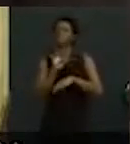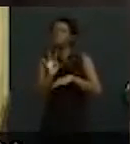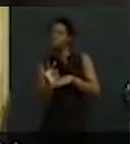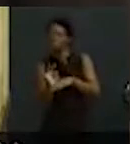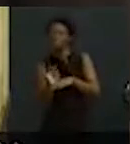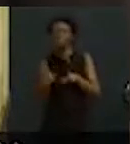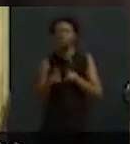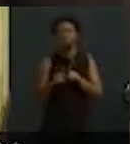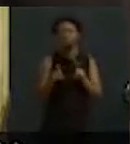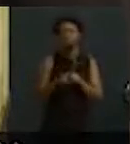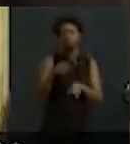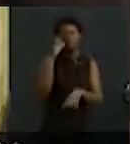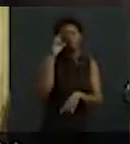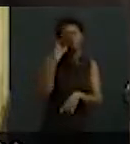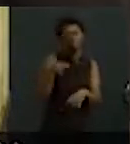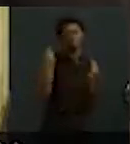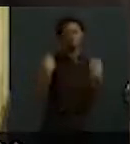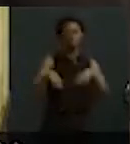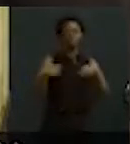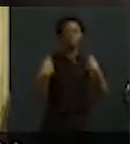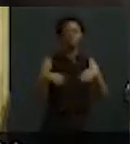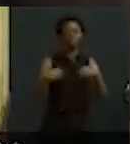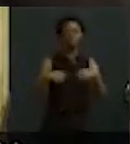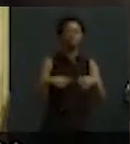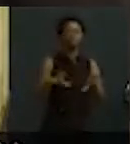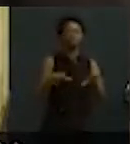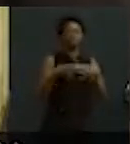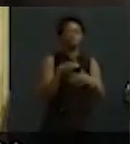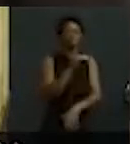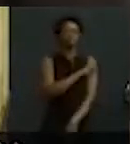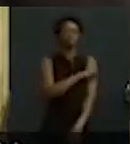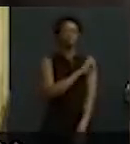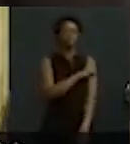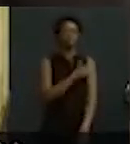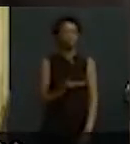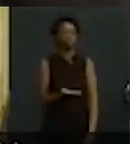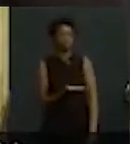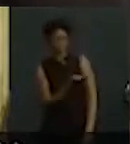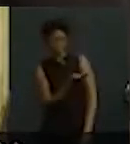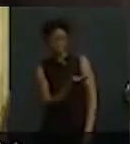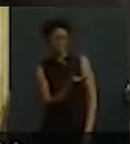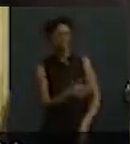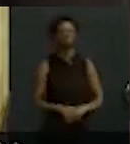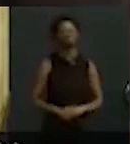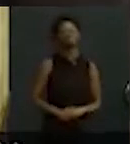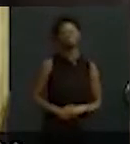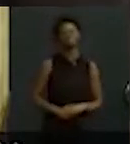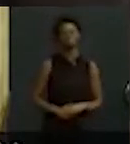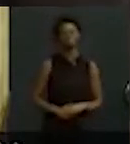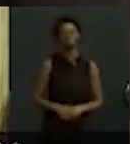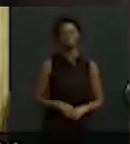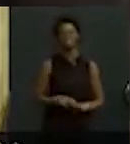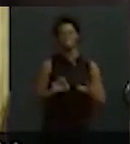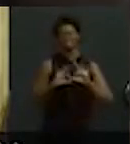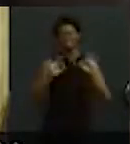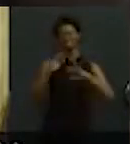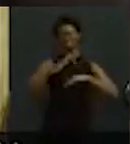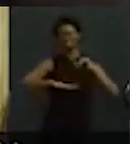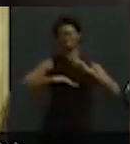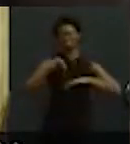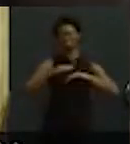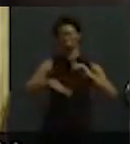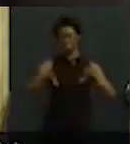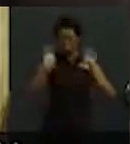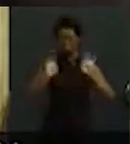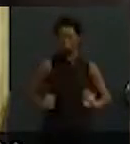da comunidade fluminense. Nossa agraciada é uma referência de conduta profissional. Por